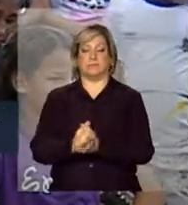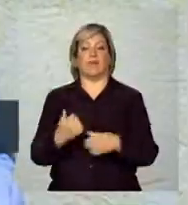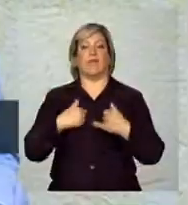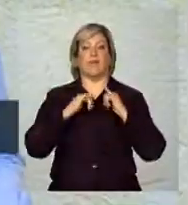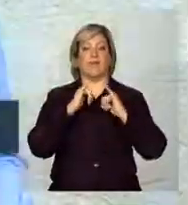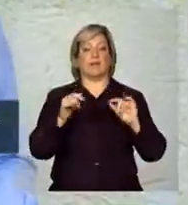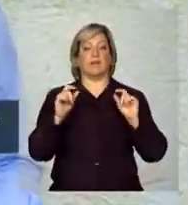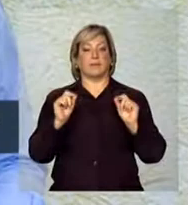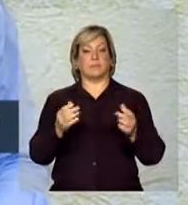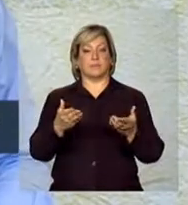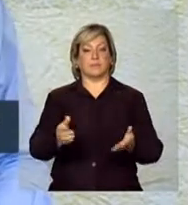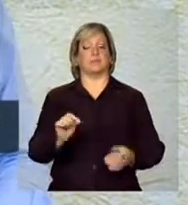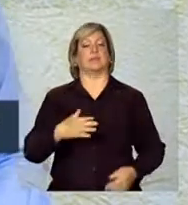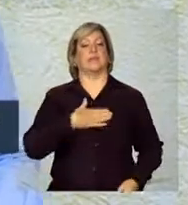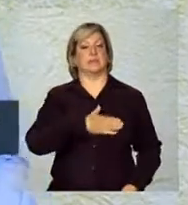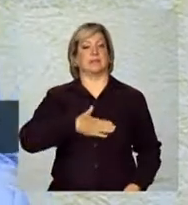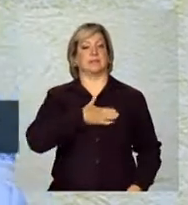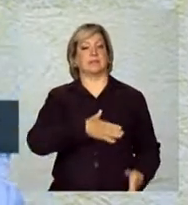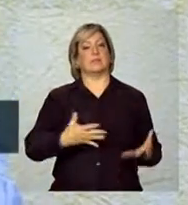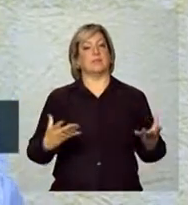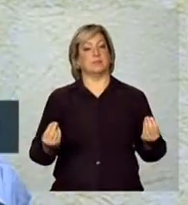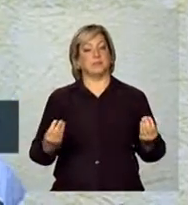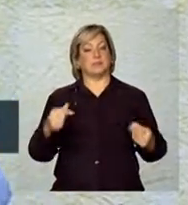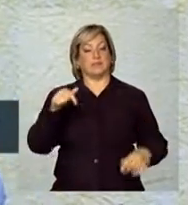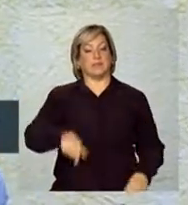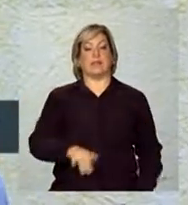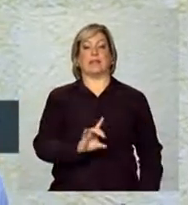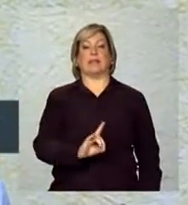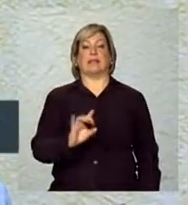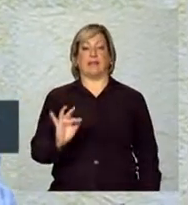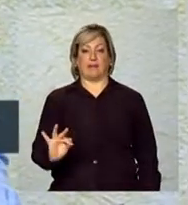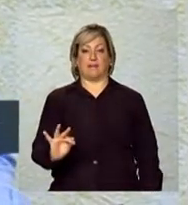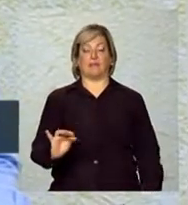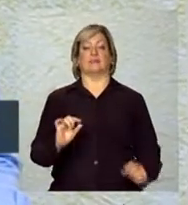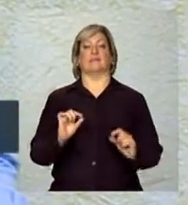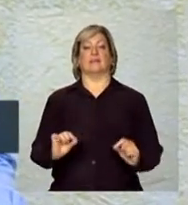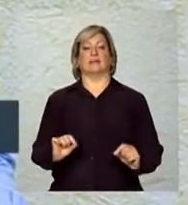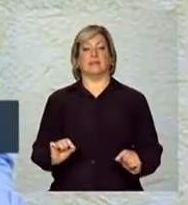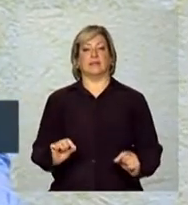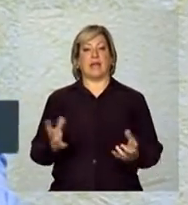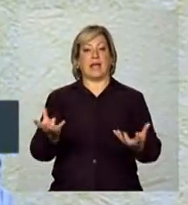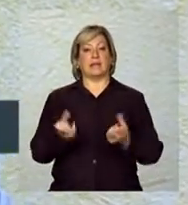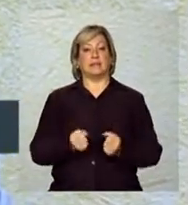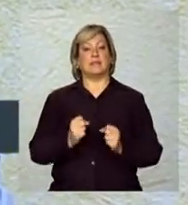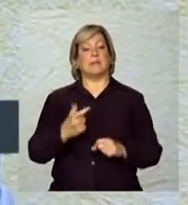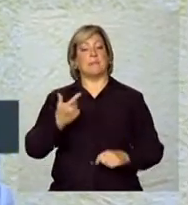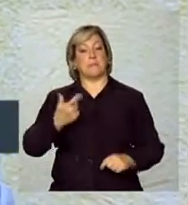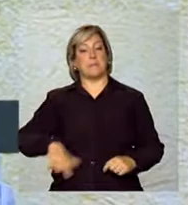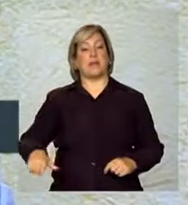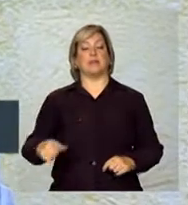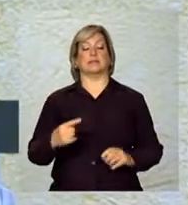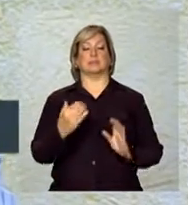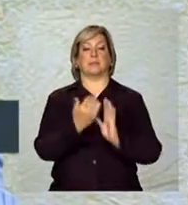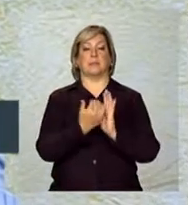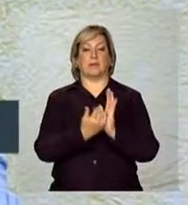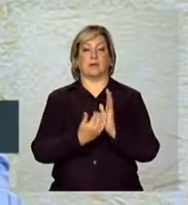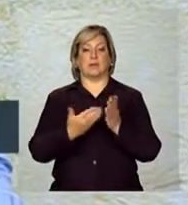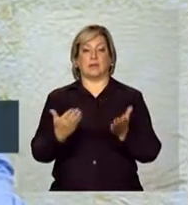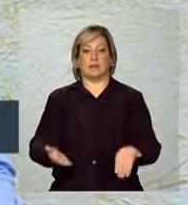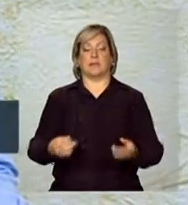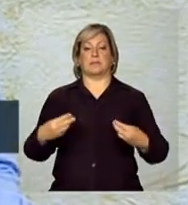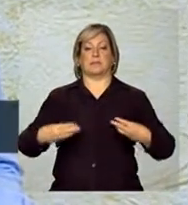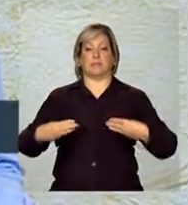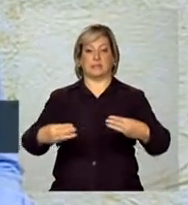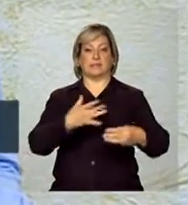dizer ministro da satisfação em o Distrito Federal aderir a mais um programa do ministério da saúde